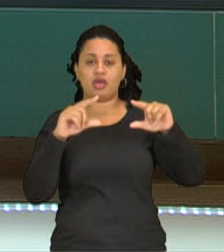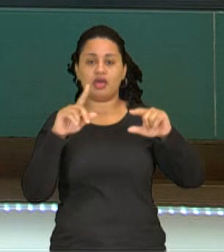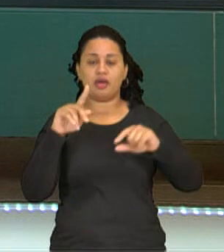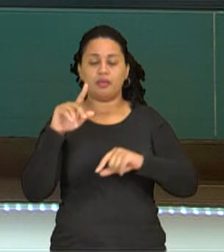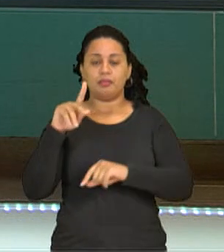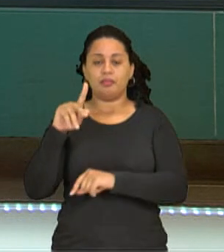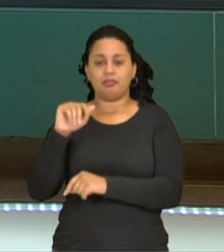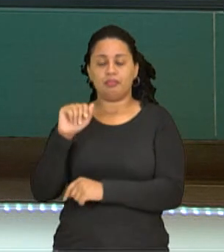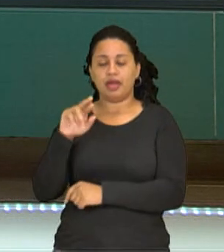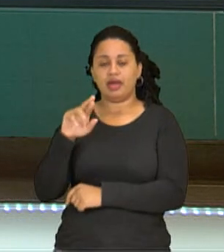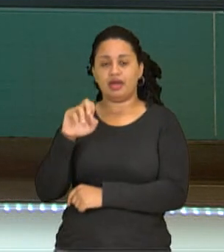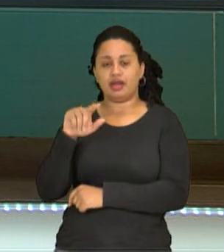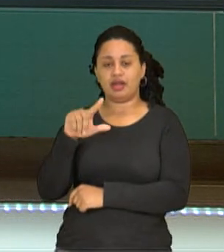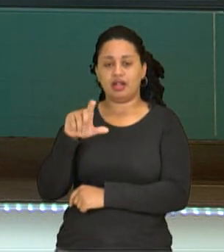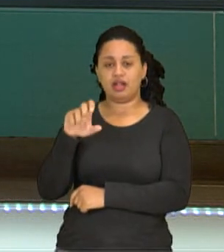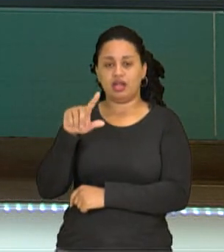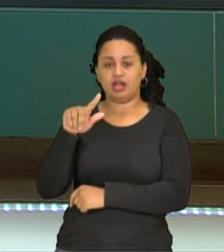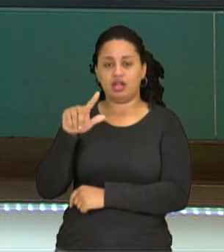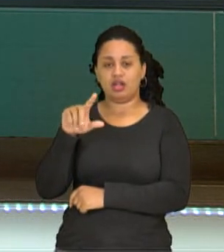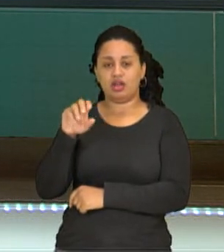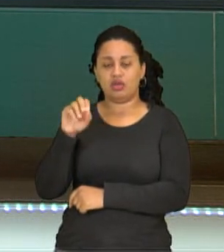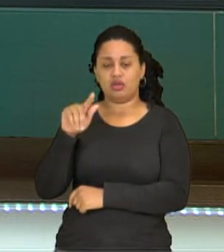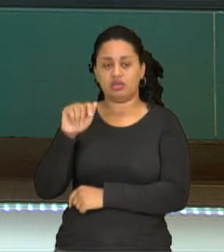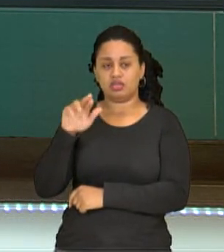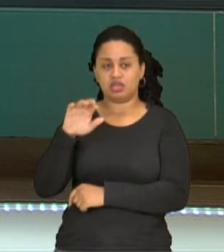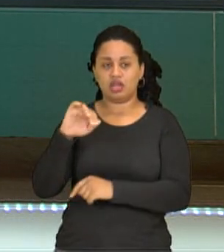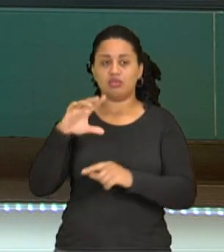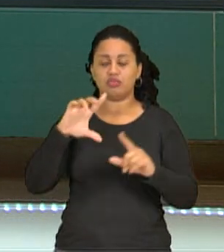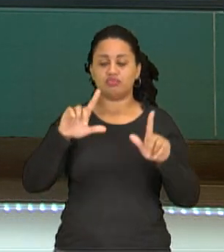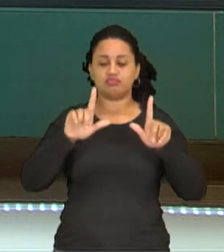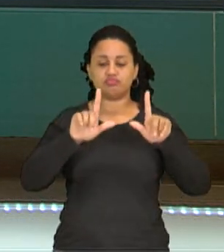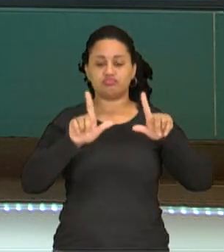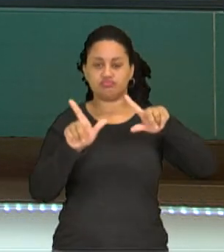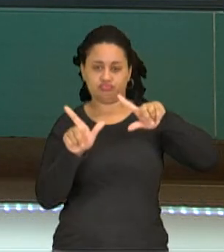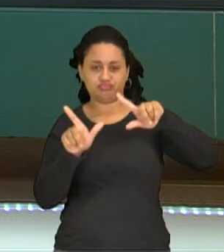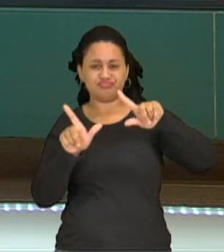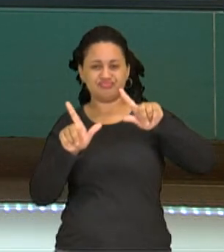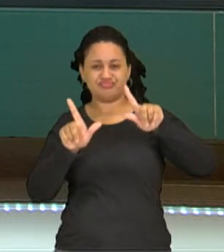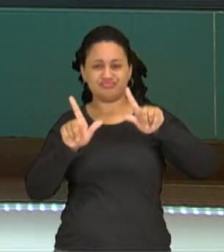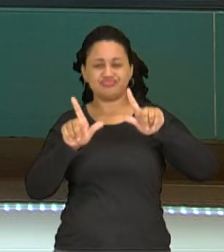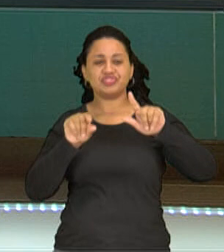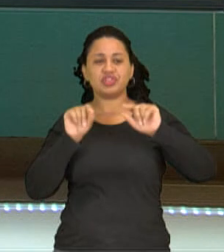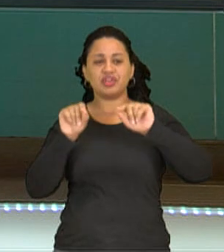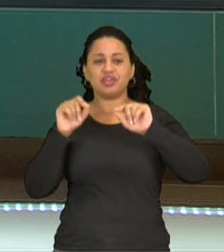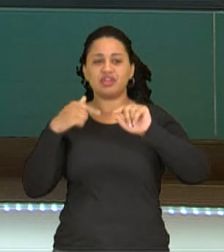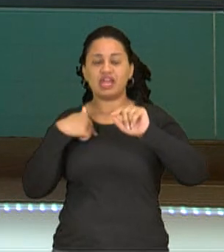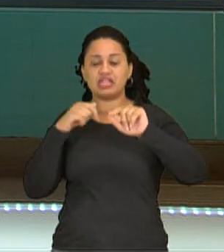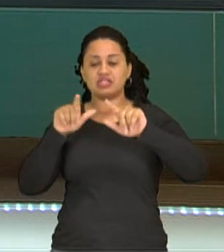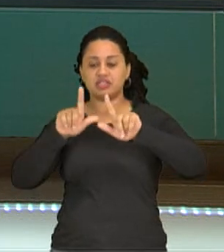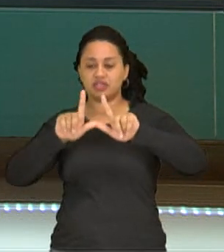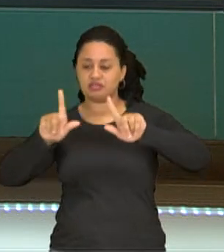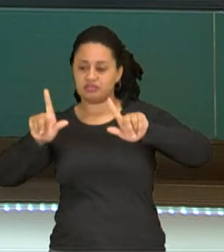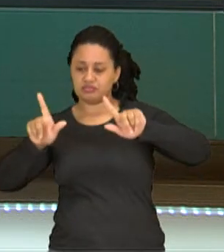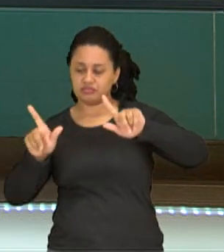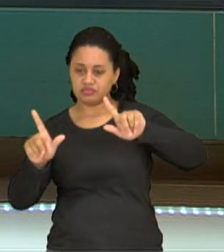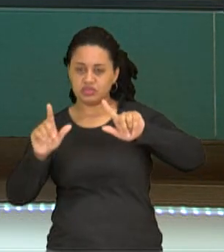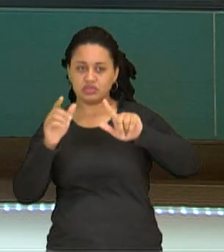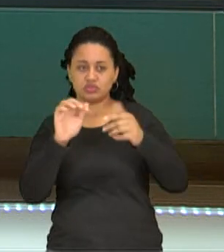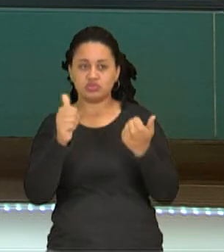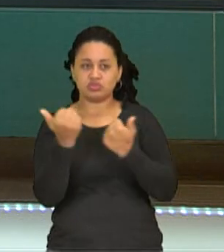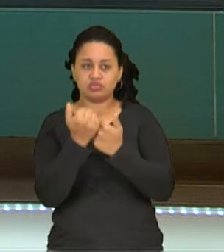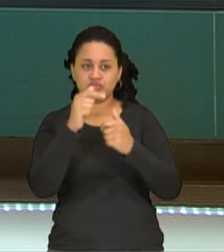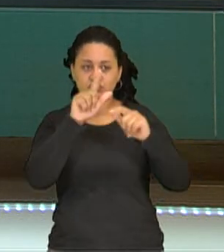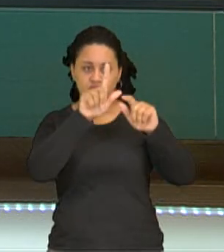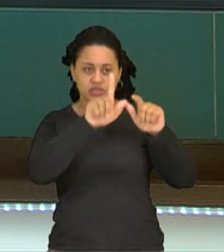por exemplo, imaginando aqui que eu conseguisse tirar esse triângulo aqui e substituísse do outro lado, dá exatamente o retângulo. Então, para a gente calcular a área